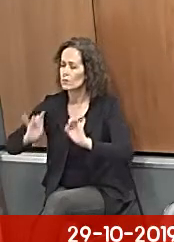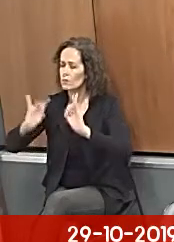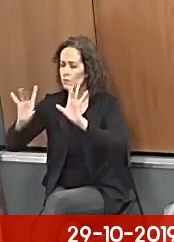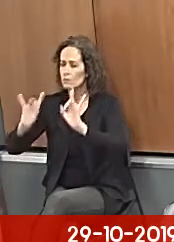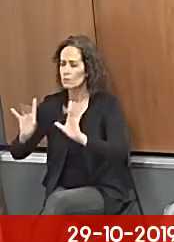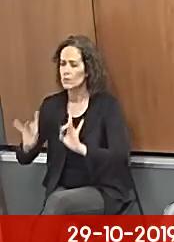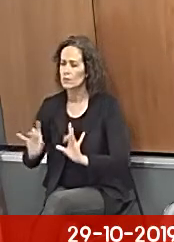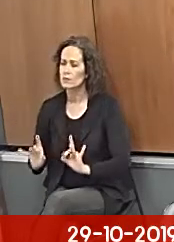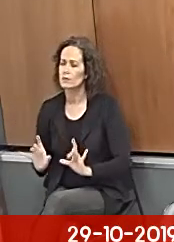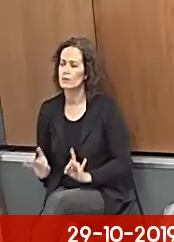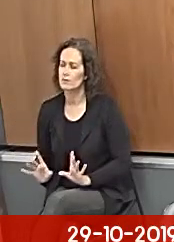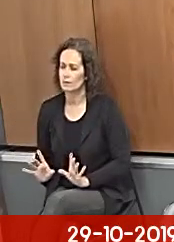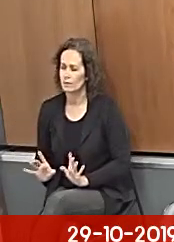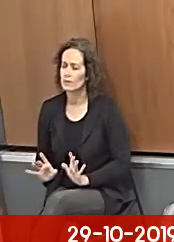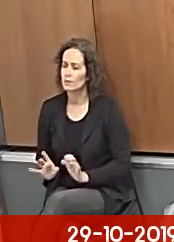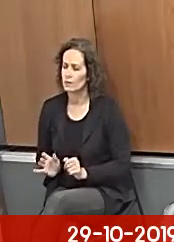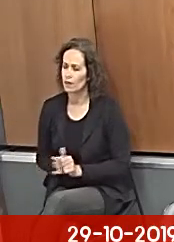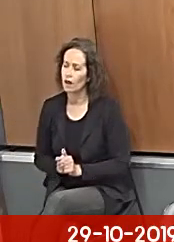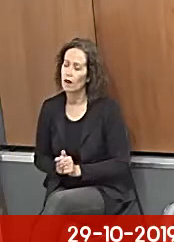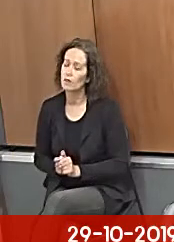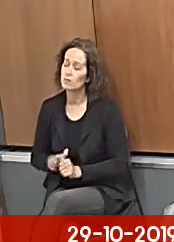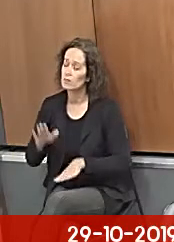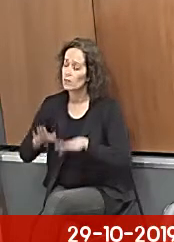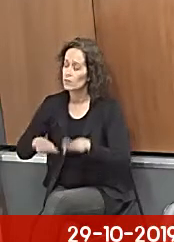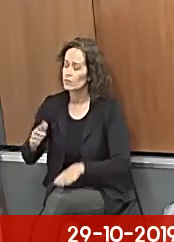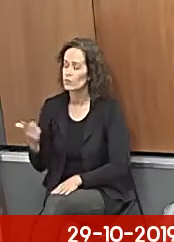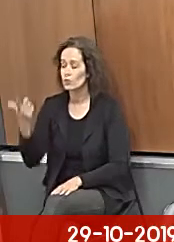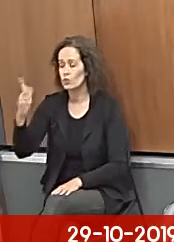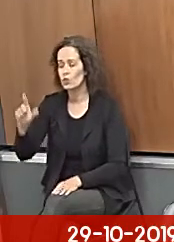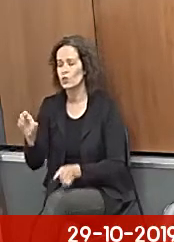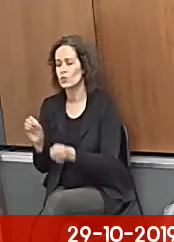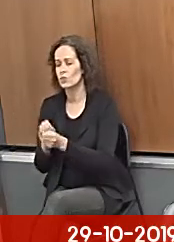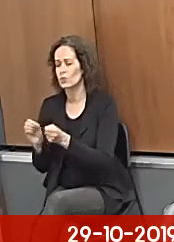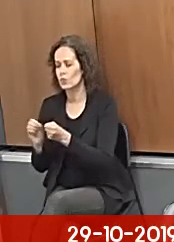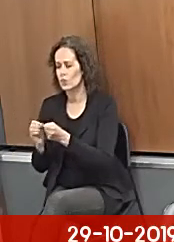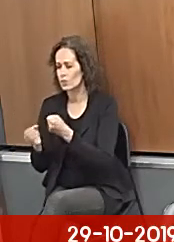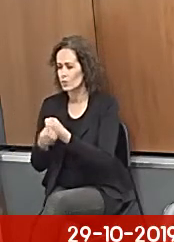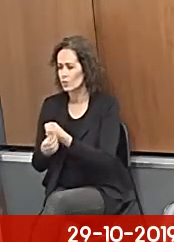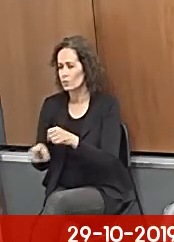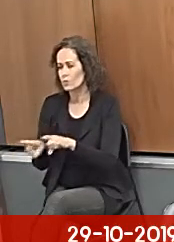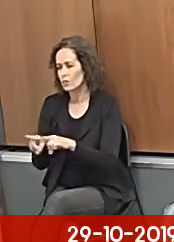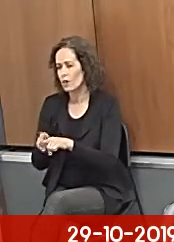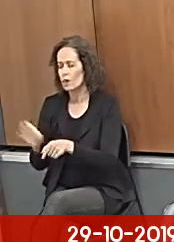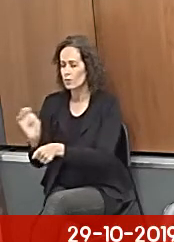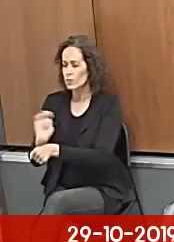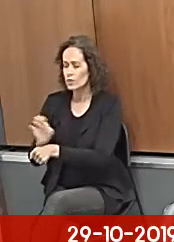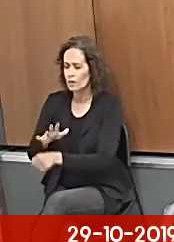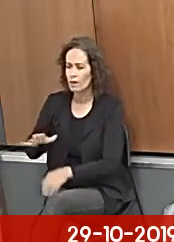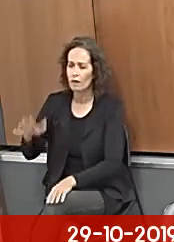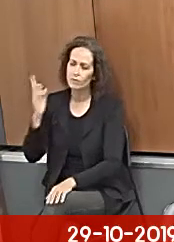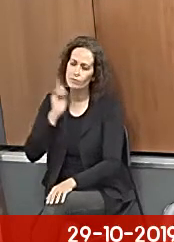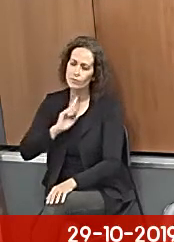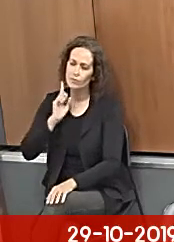Amaro Neves, não necessariamente do município de Belo Horizonte, Amaro Neves é até do estado, né?